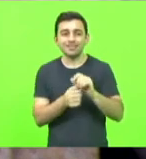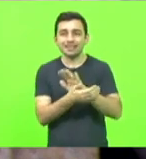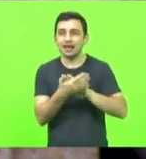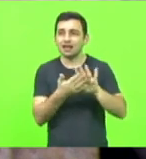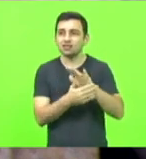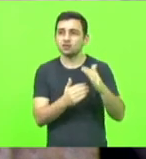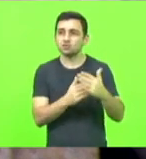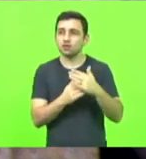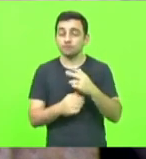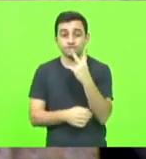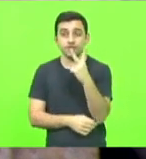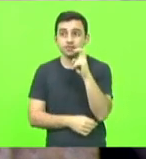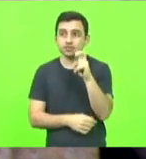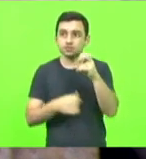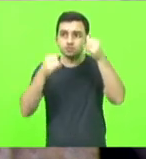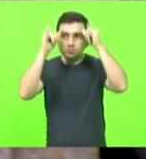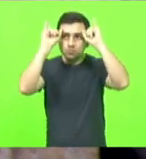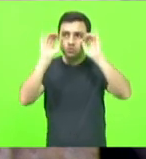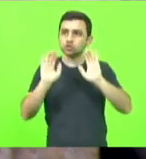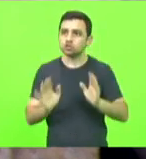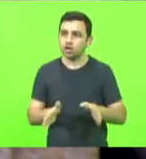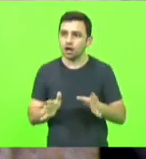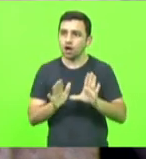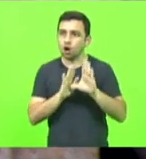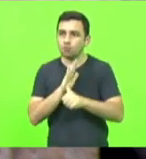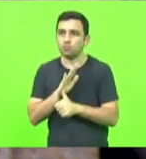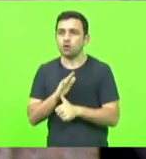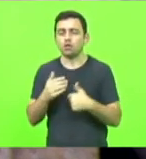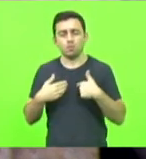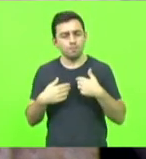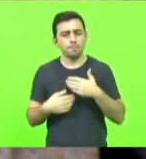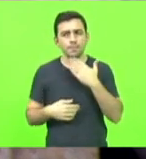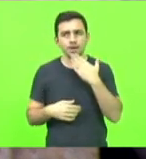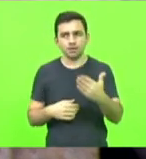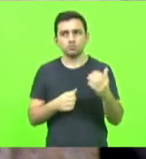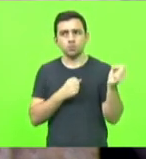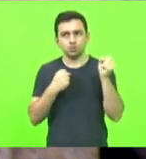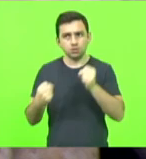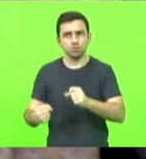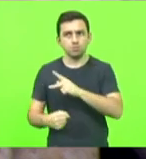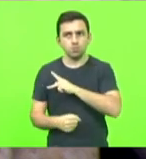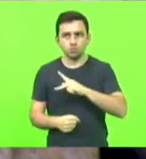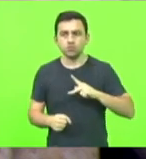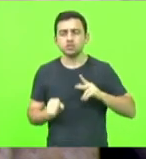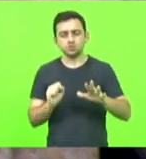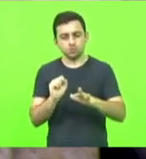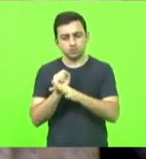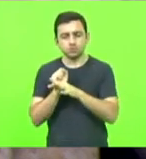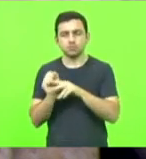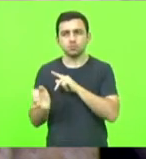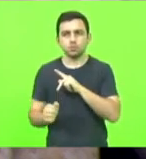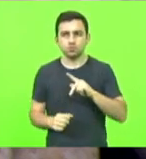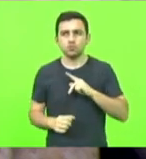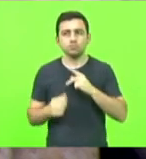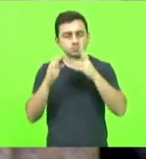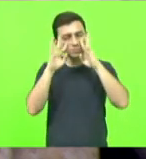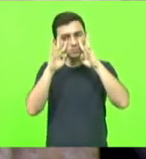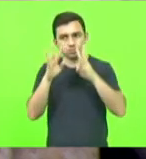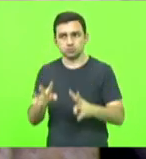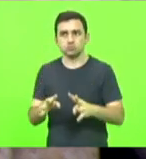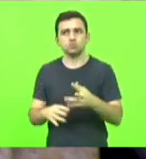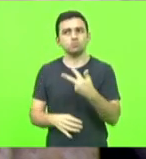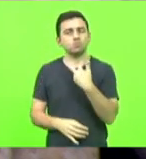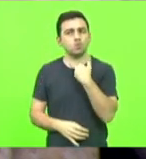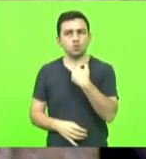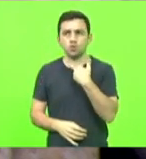gados roubados e até agora nada. Então eu peço ao poder público, à nossa segurança pública, que dê uma atenção especial, porque isso não pode